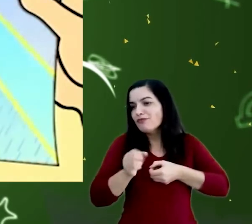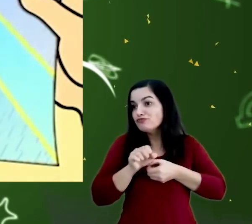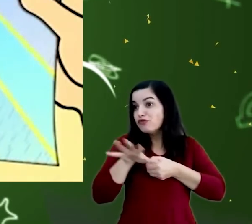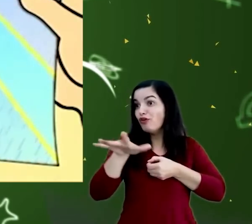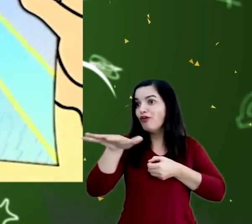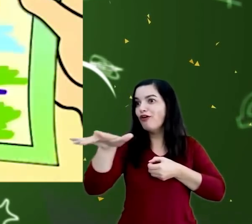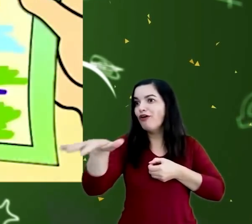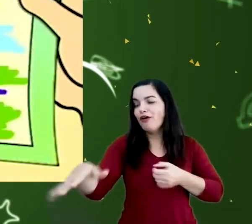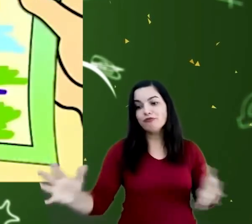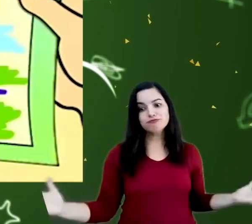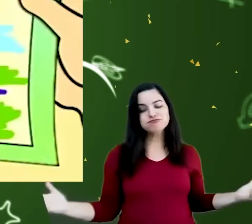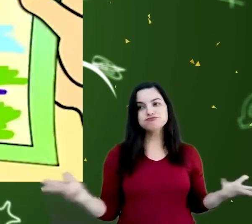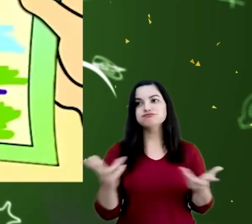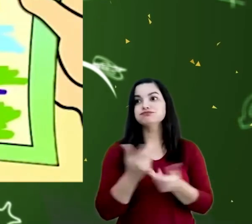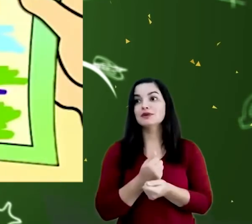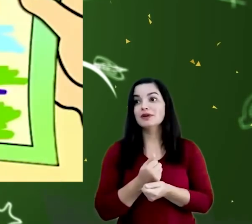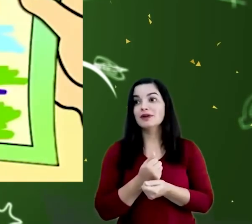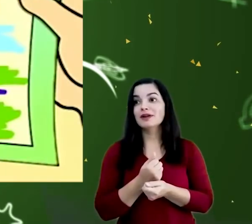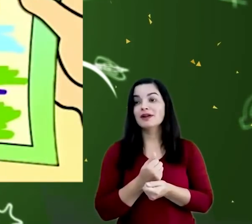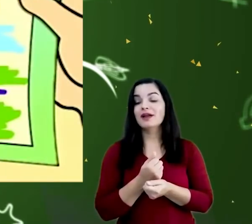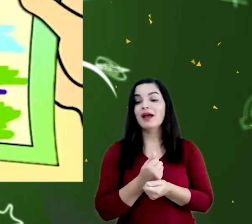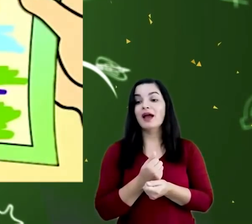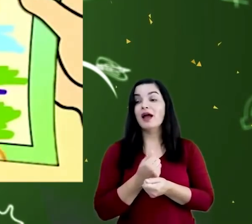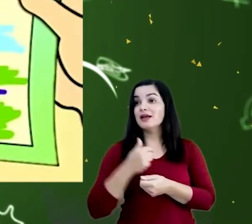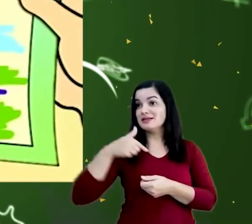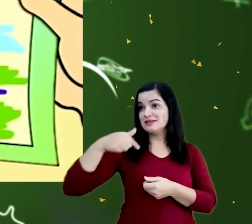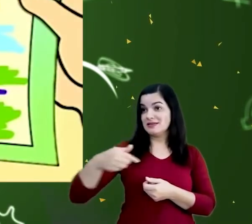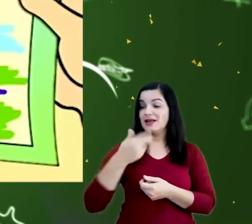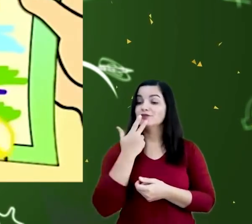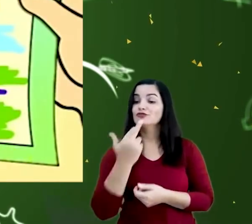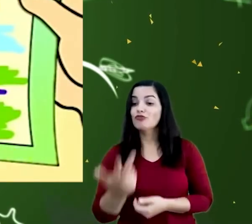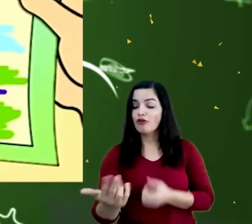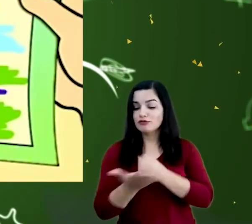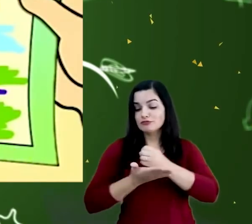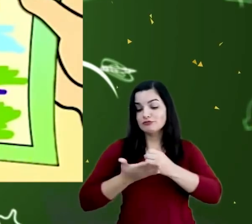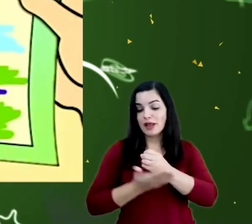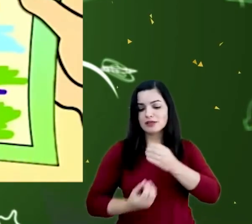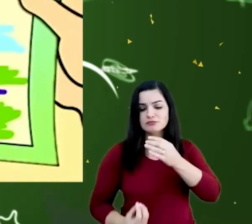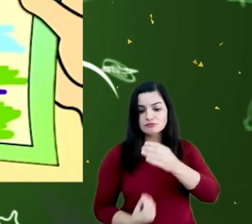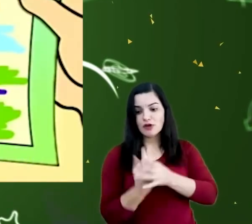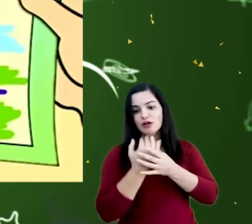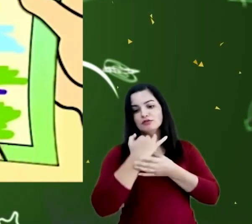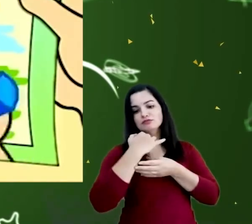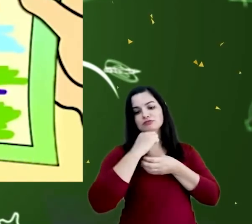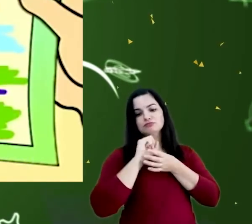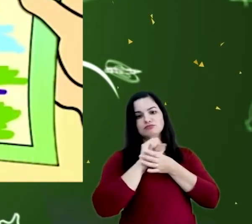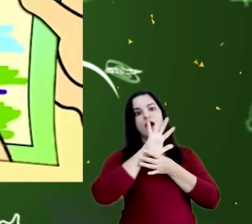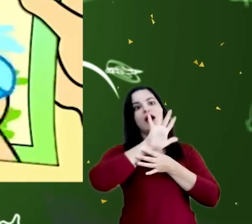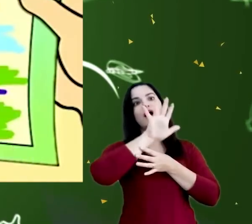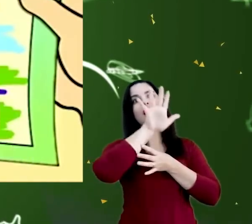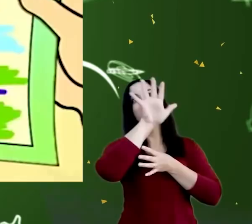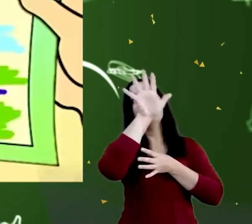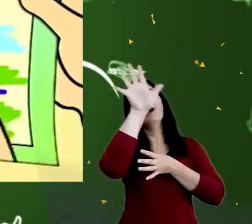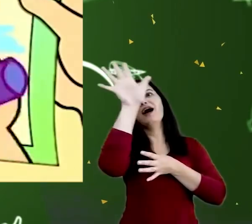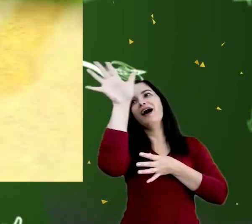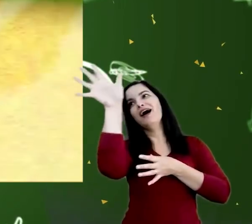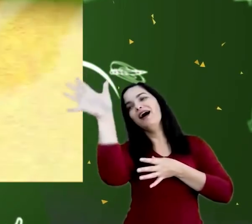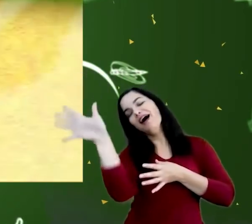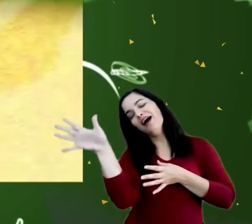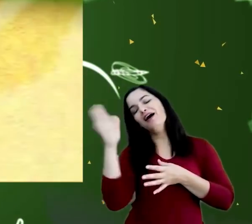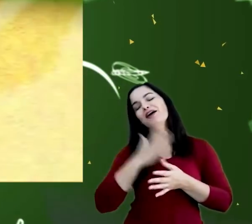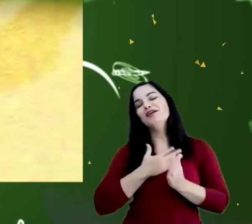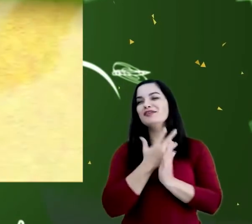incrível refração. E as 7 cores básicas foram surgindo, formando um arco-íris e deixando o meu desenho